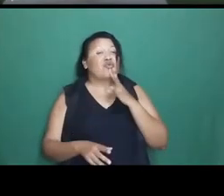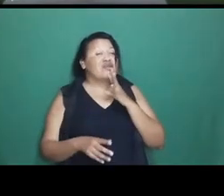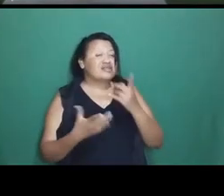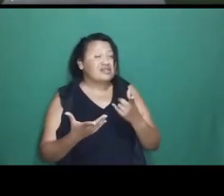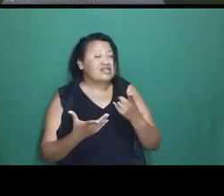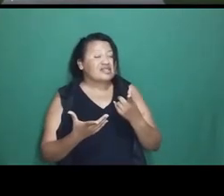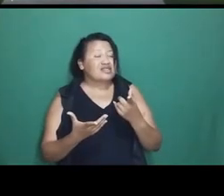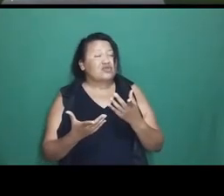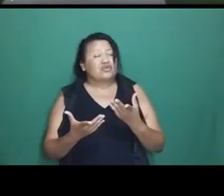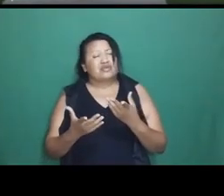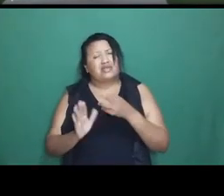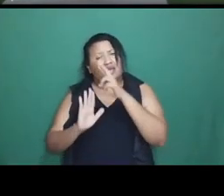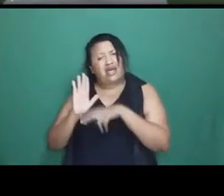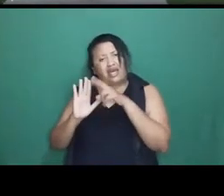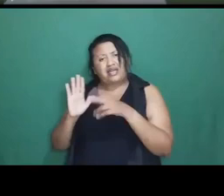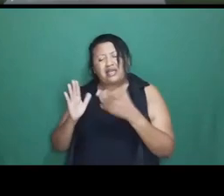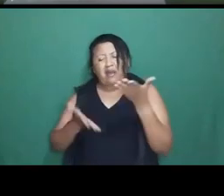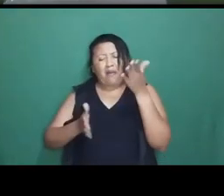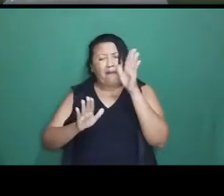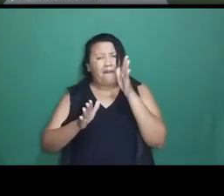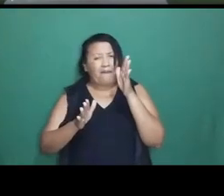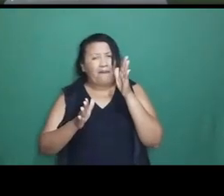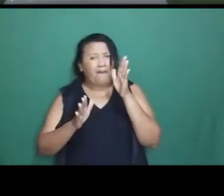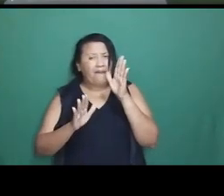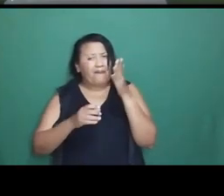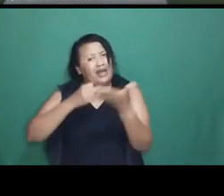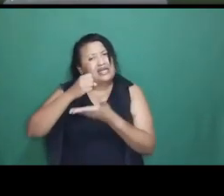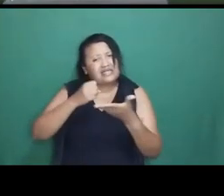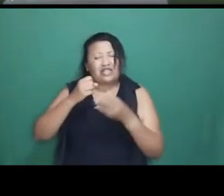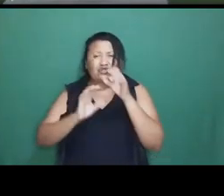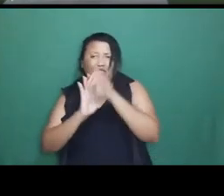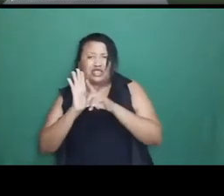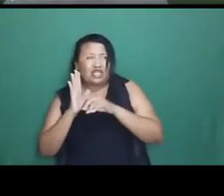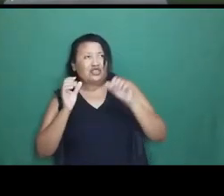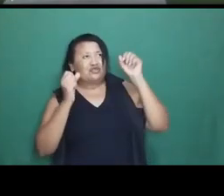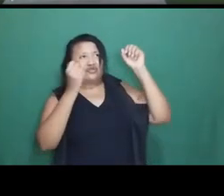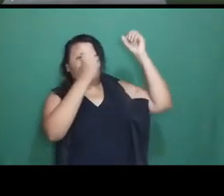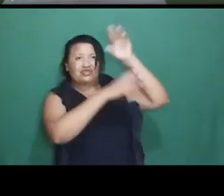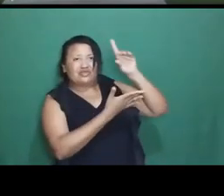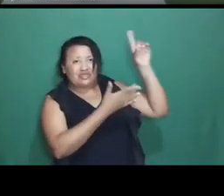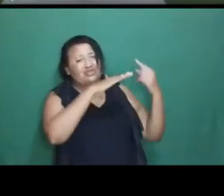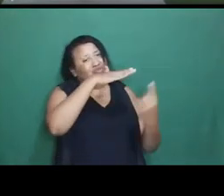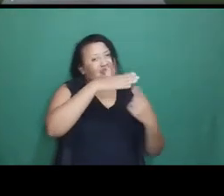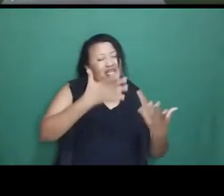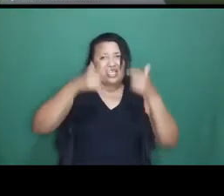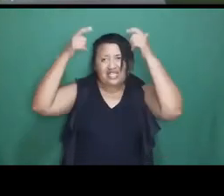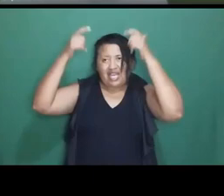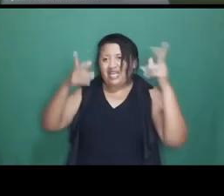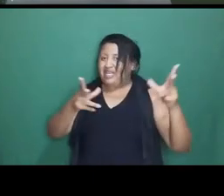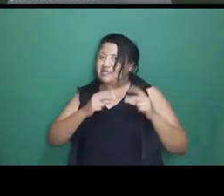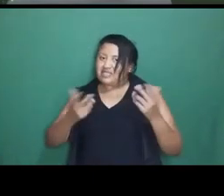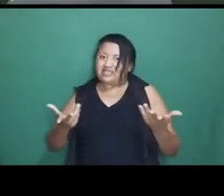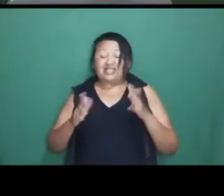que era baseado no direito divino na tradição uma herança dos Reis então foi essa